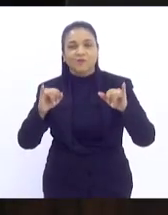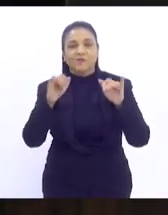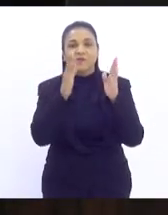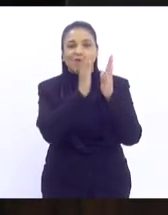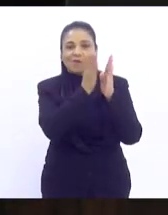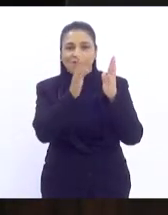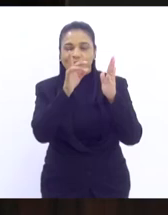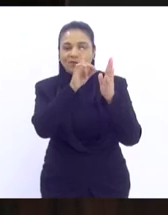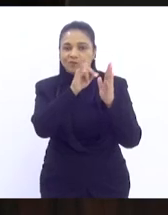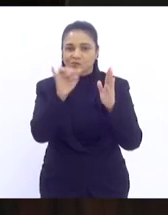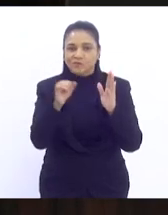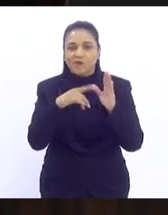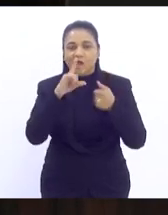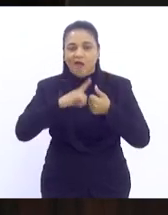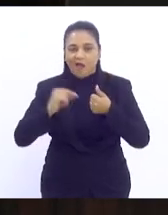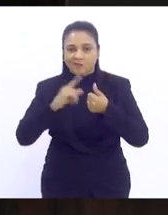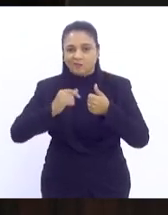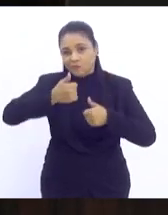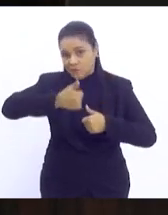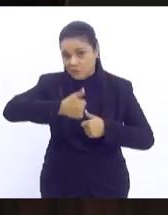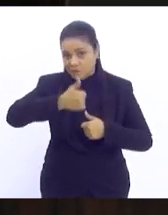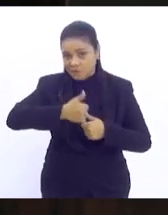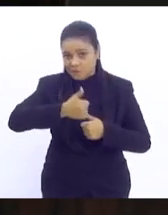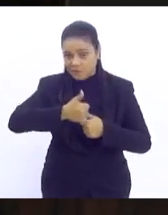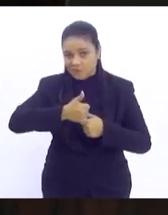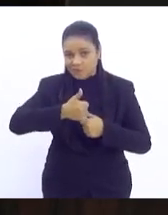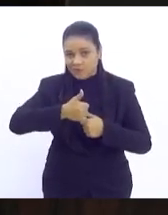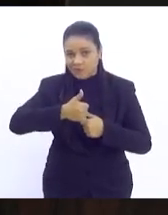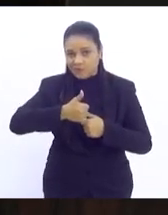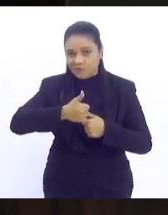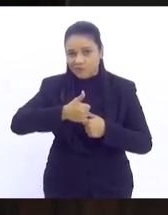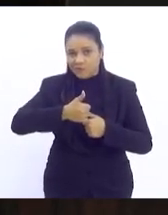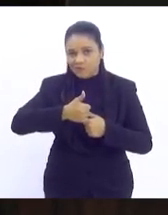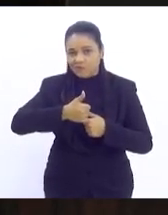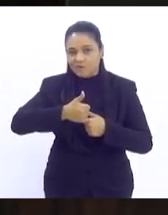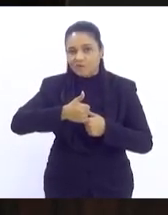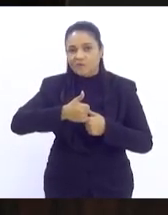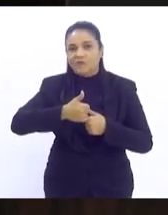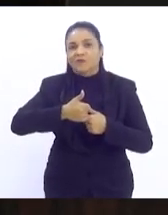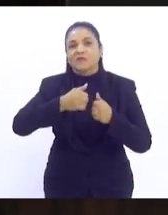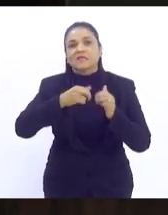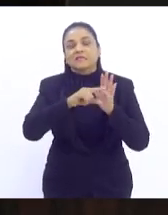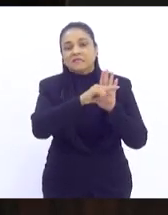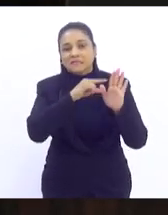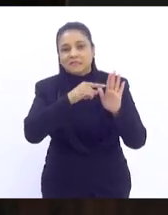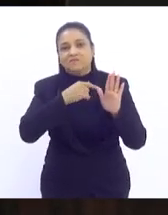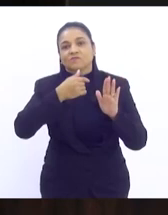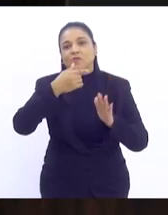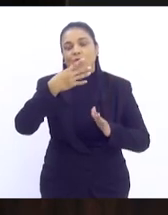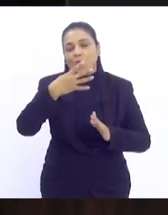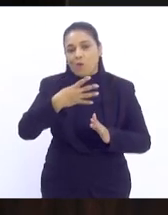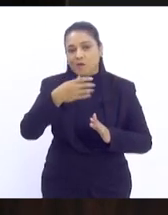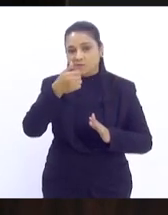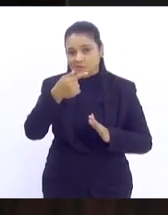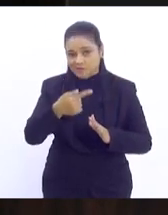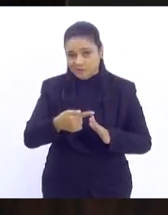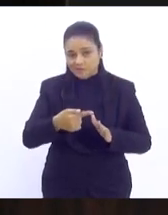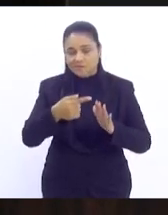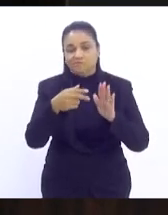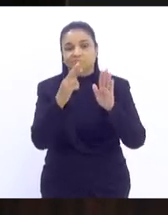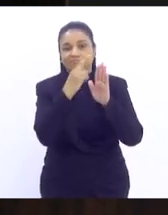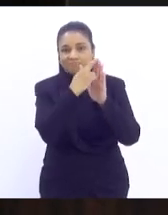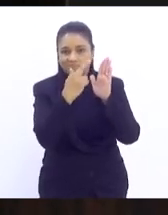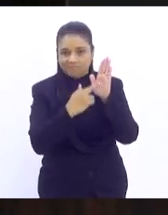dia de acordo com o artigo 1º do ensino do primeiro do artigo 47 o regimento interno e tramitação